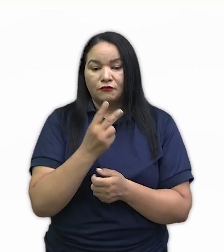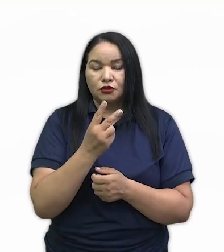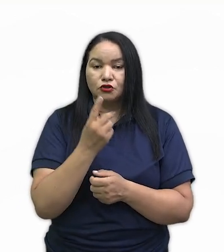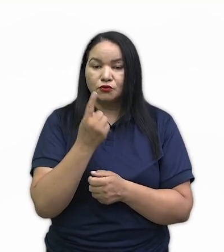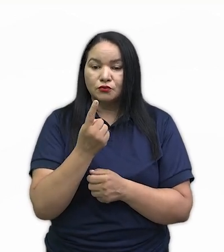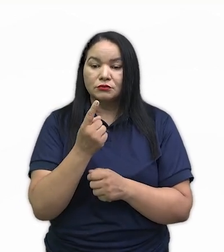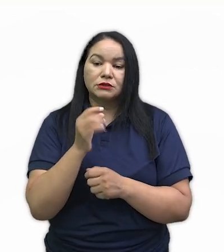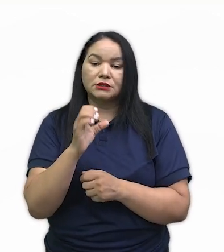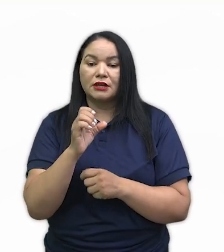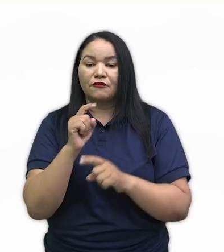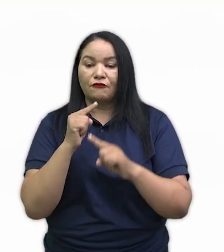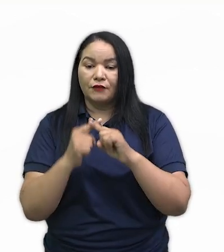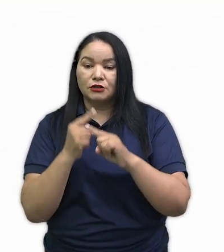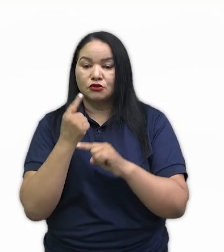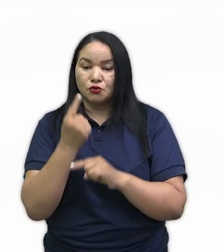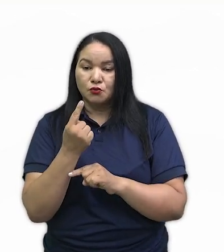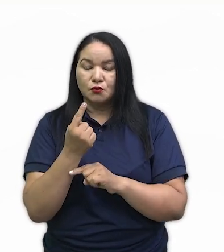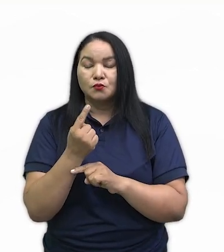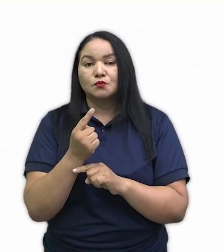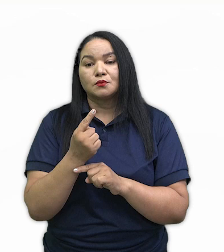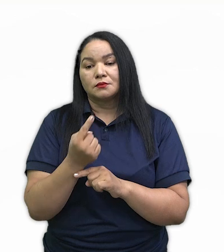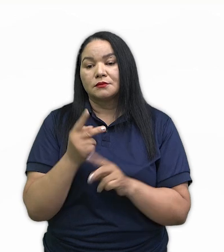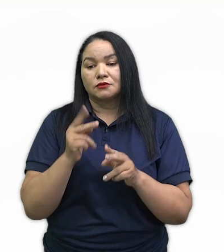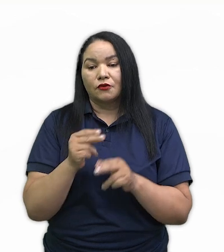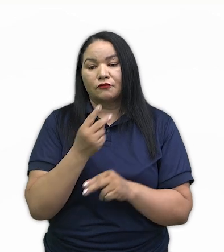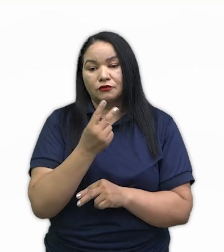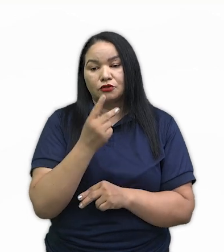é 21C.